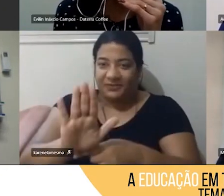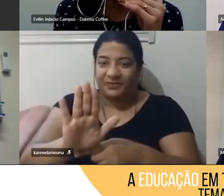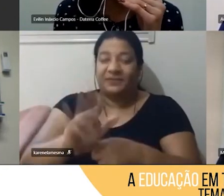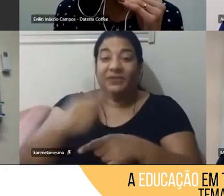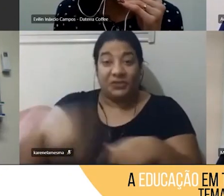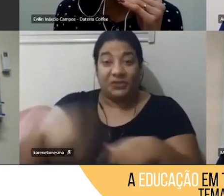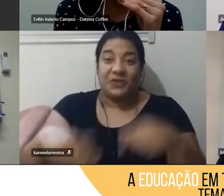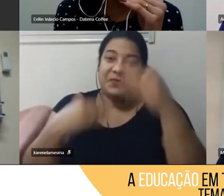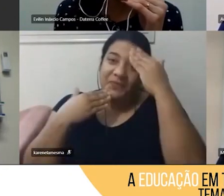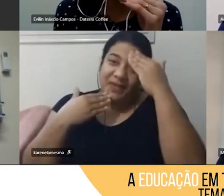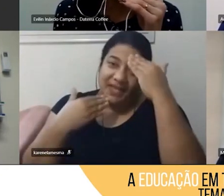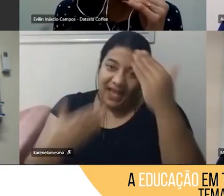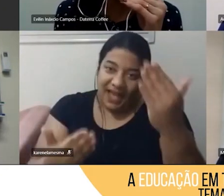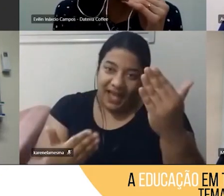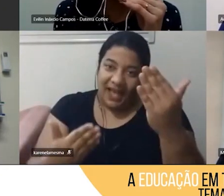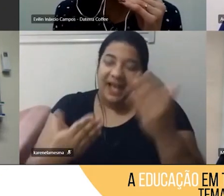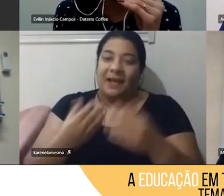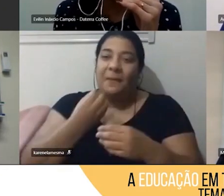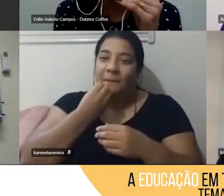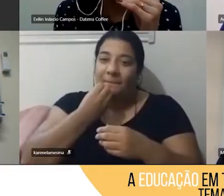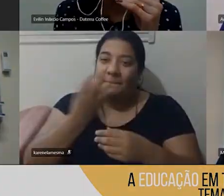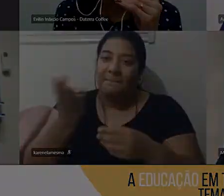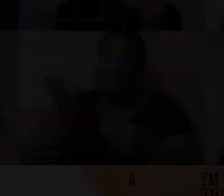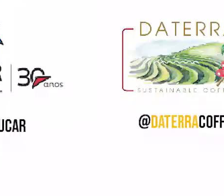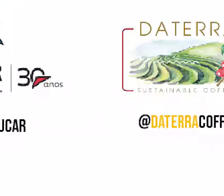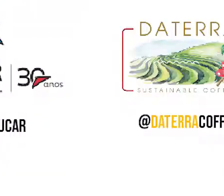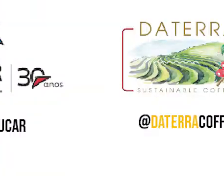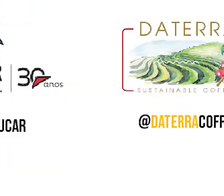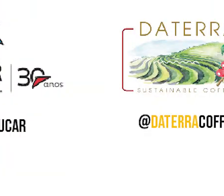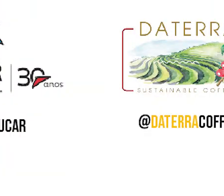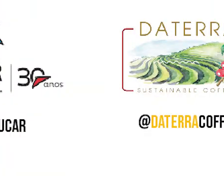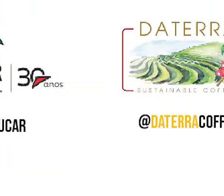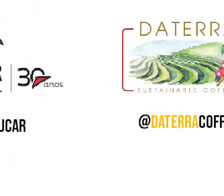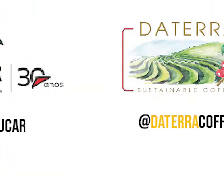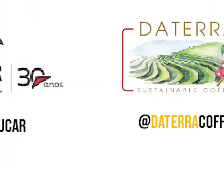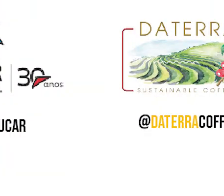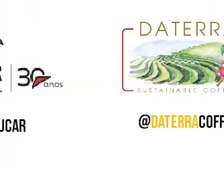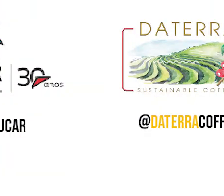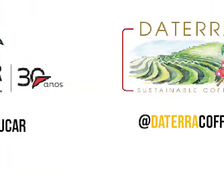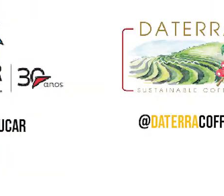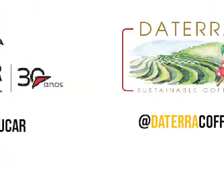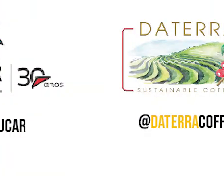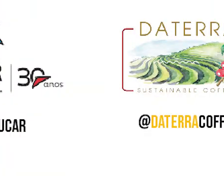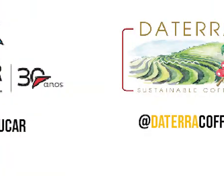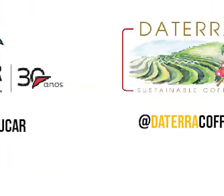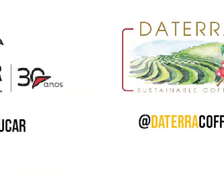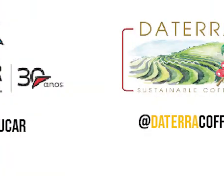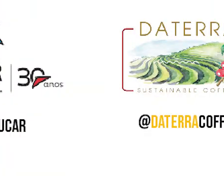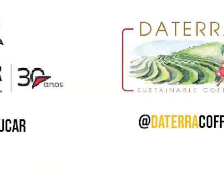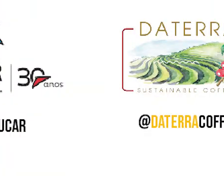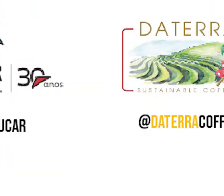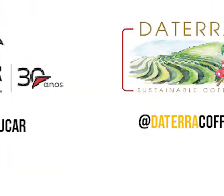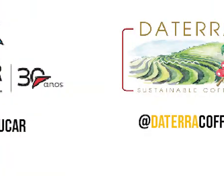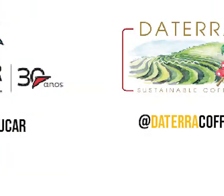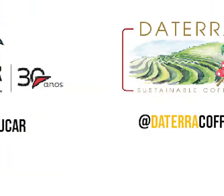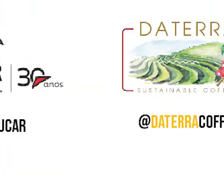obrigada e tenhamos todos um bom restinho de tarde, né? e aí e